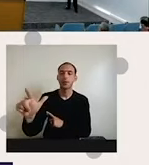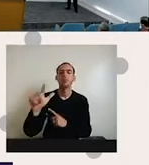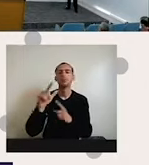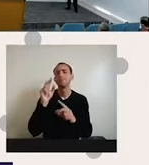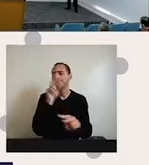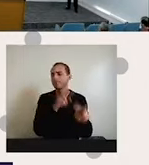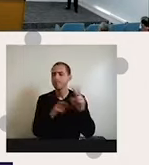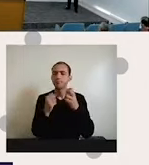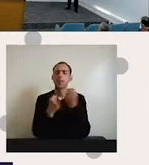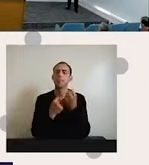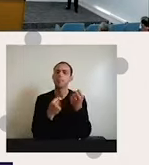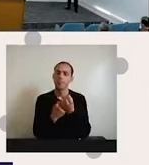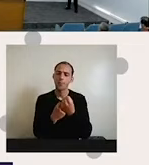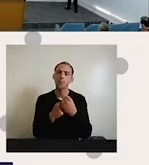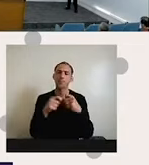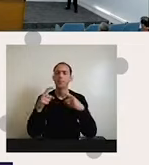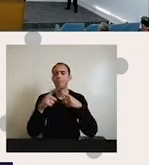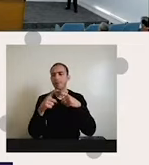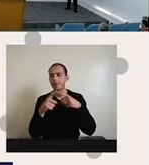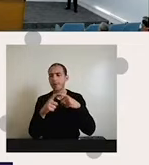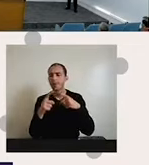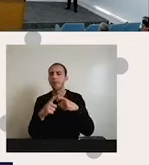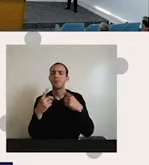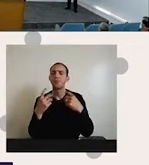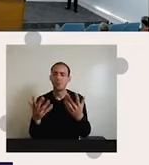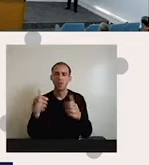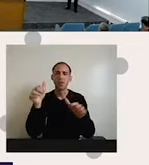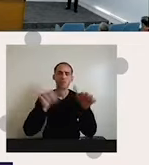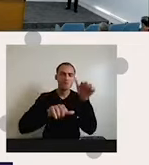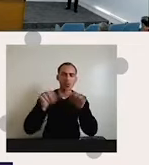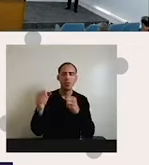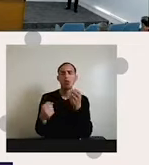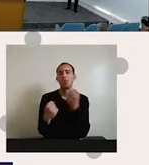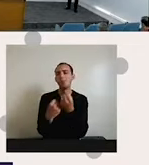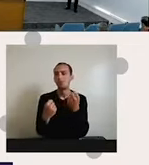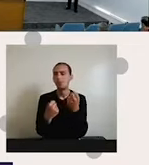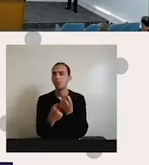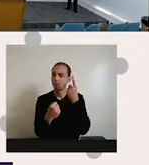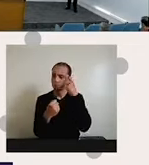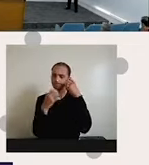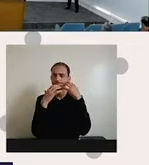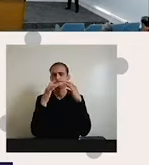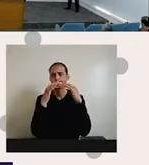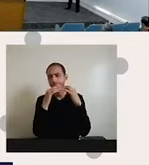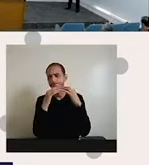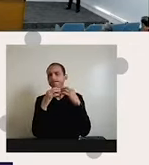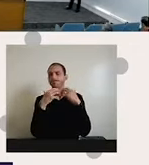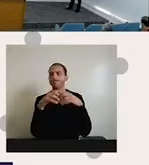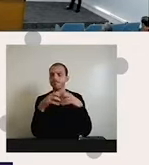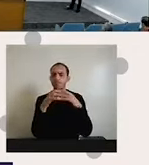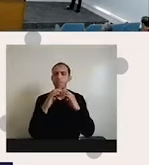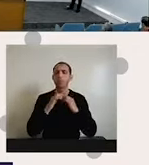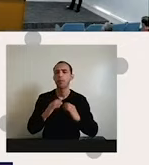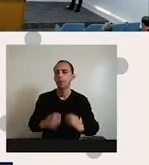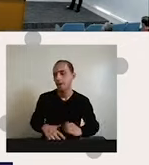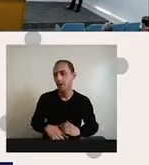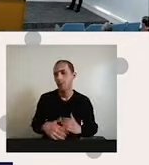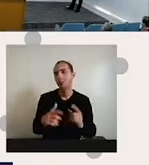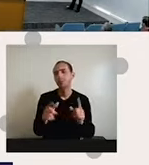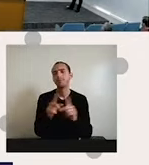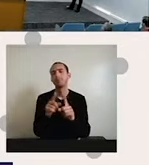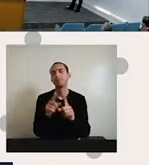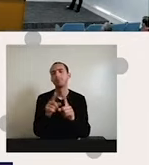por incapacidade, porque não é a doença que justifica o benefício, mas a incapacidade para o trabalho. Então, foram indicados alguns